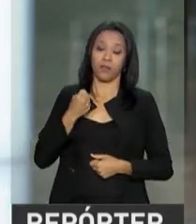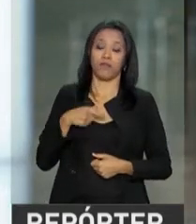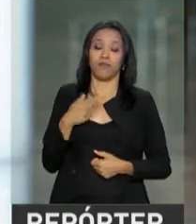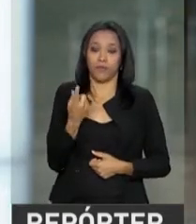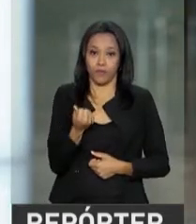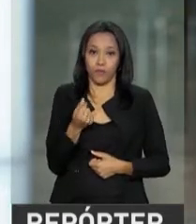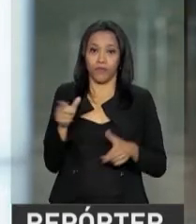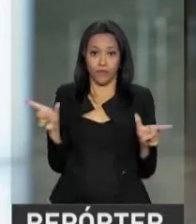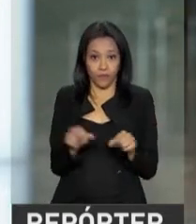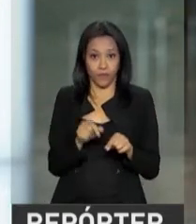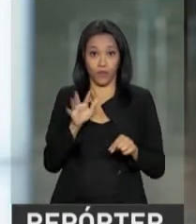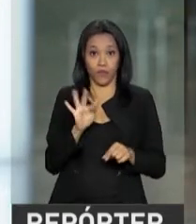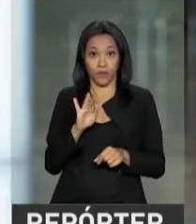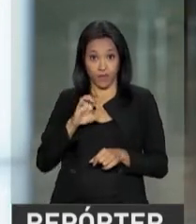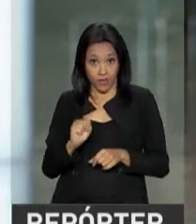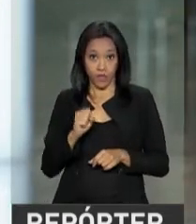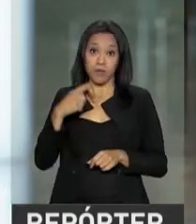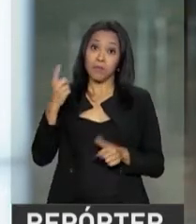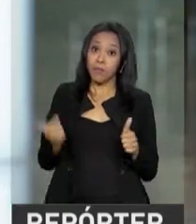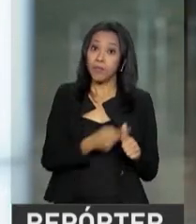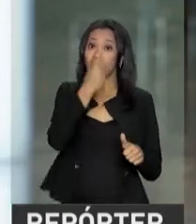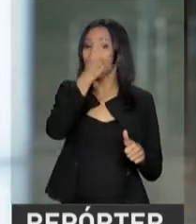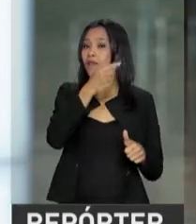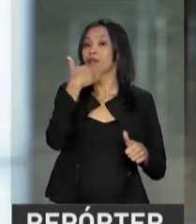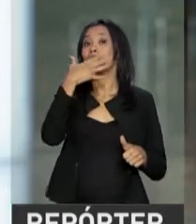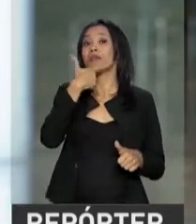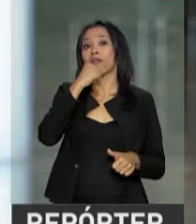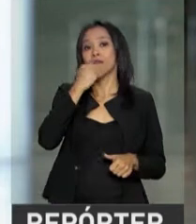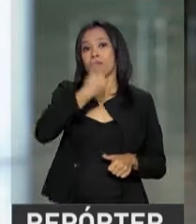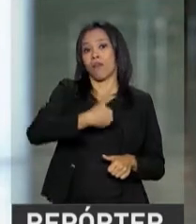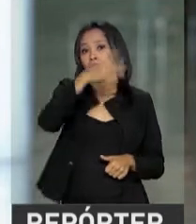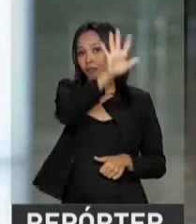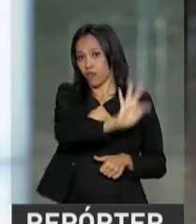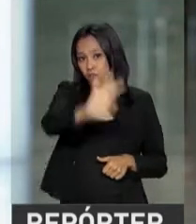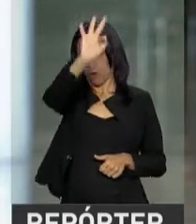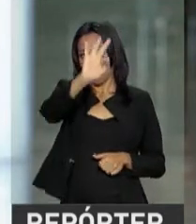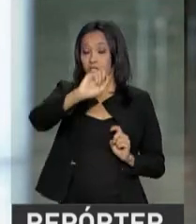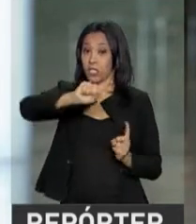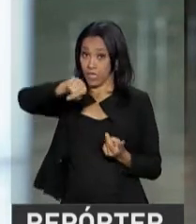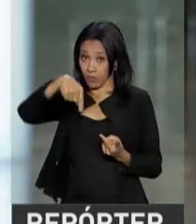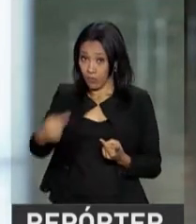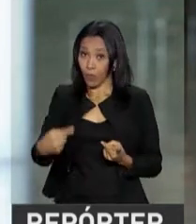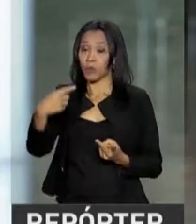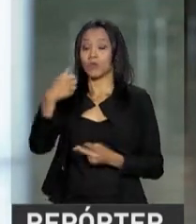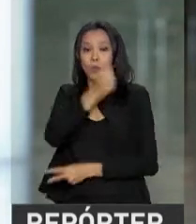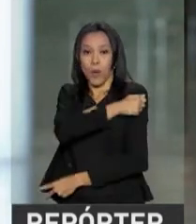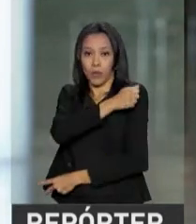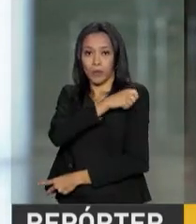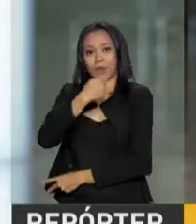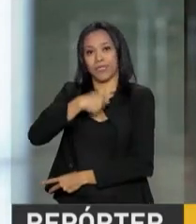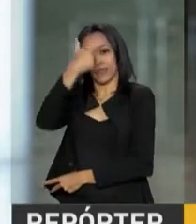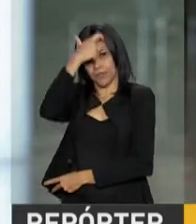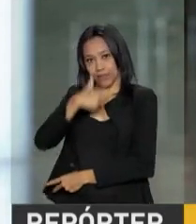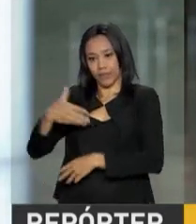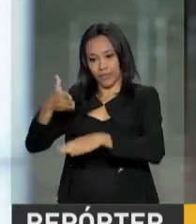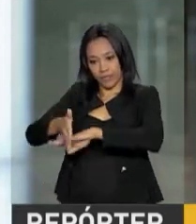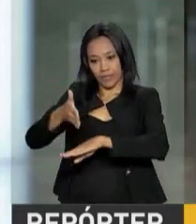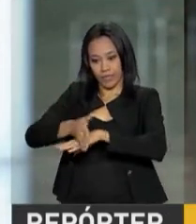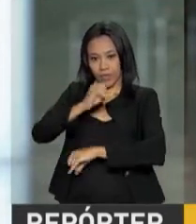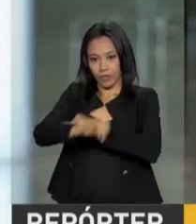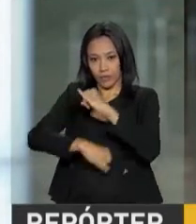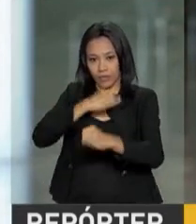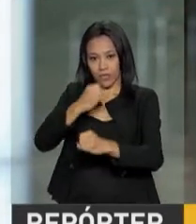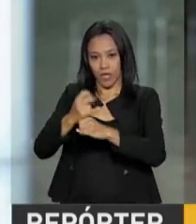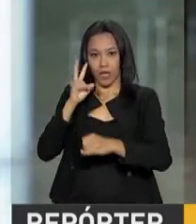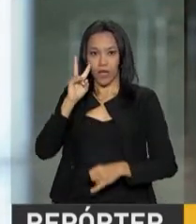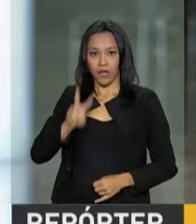feito primeiramente pelas instituições de ensino. Depois, o aluno deve acessar o site do CCS, no